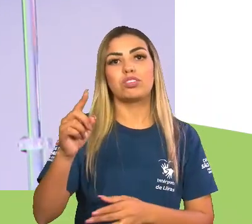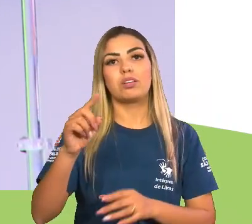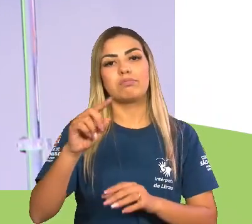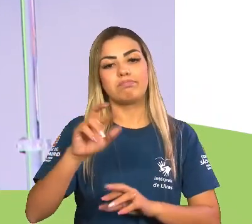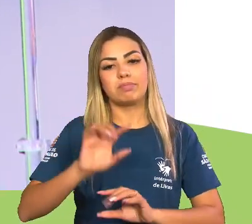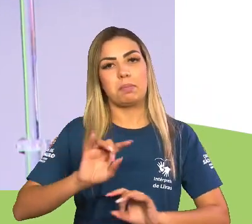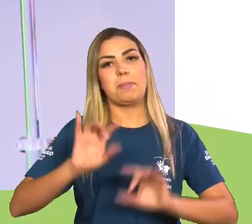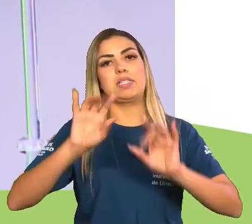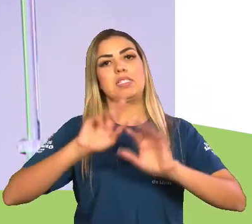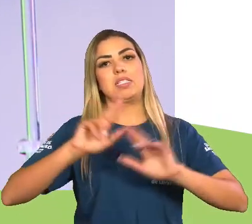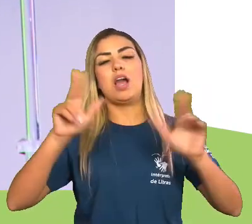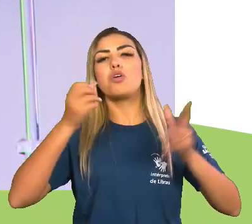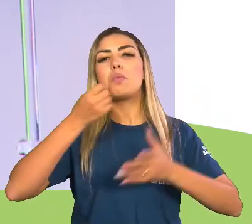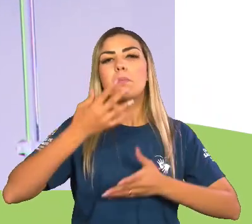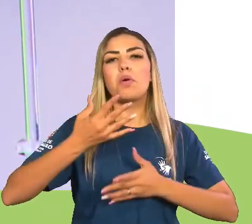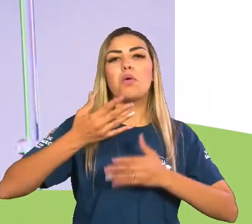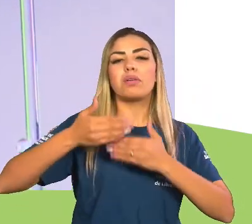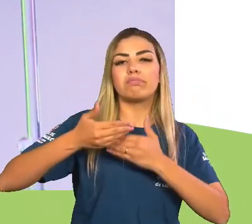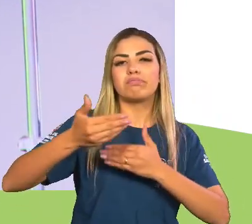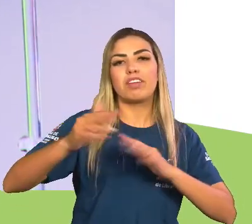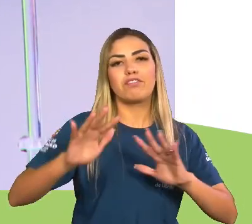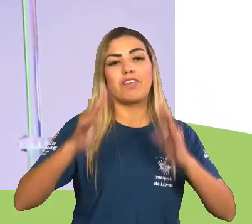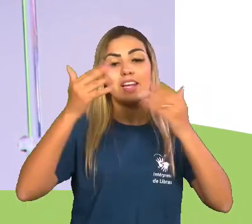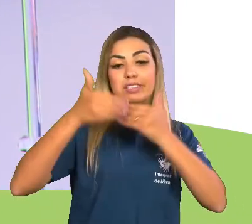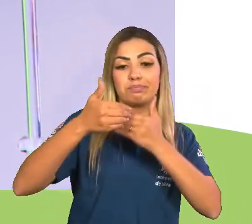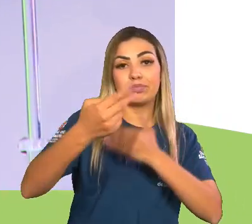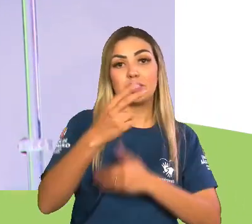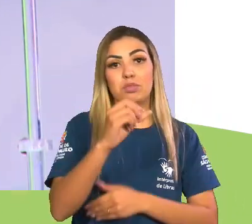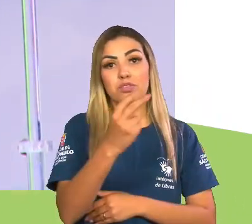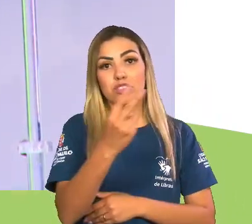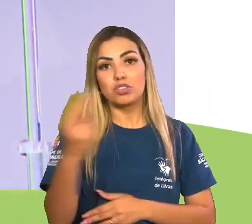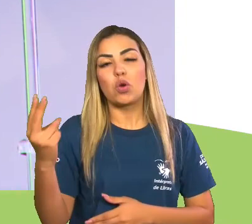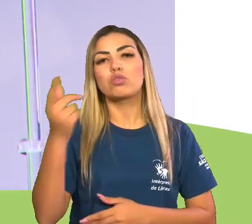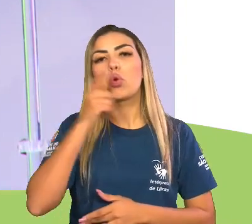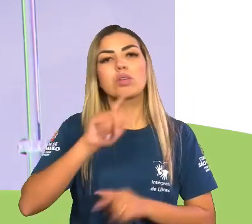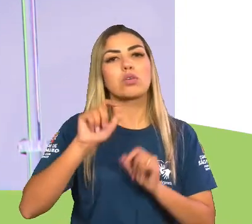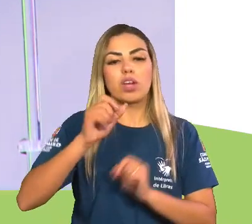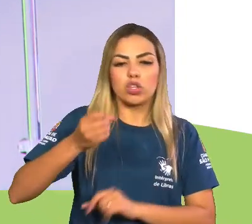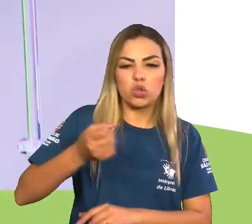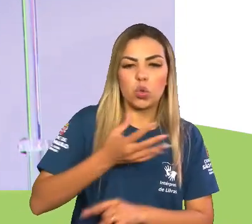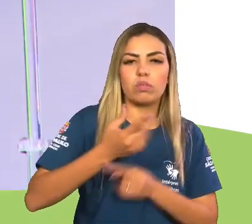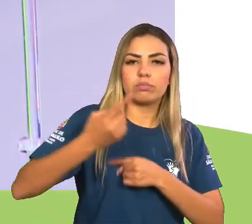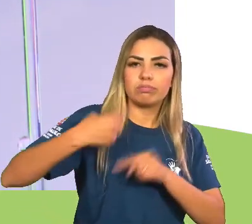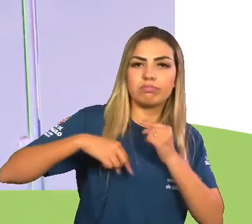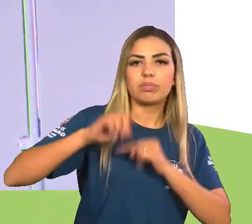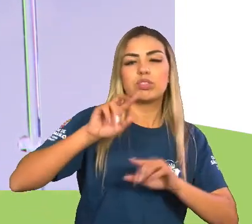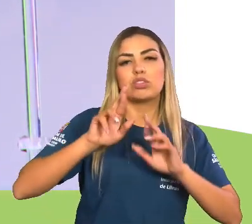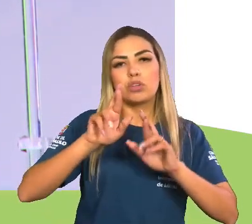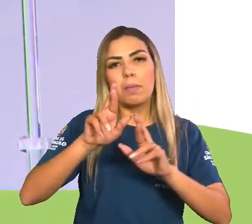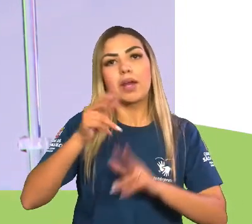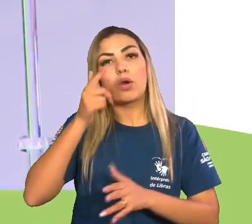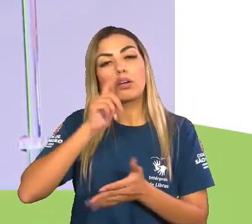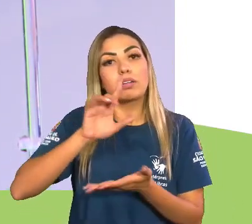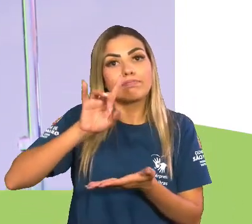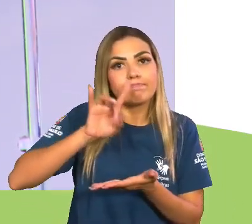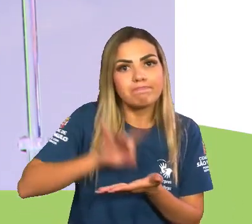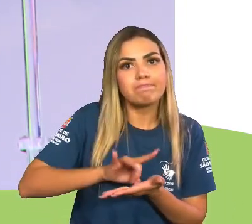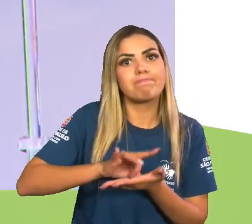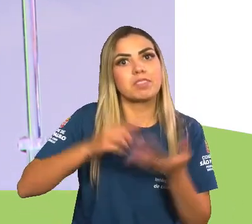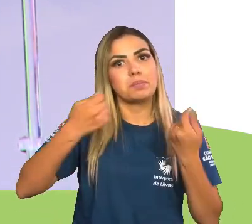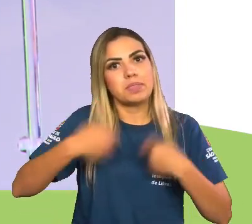a todos, boas festas e que 2022 traga a renovação que a gente espera e que de fato a gente